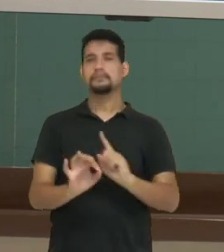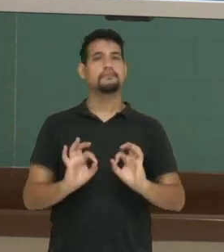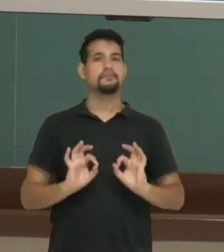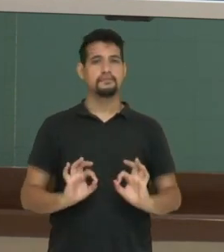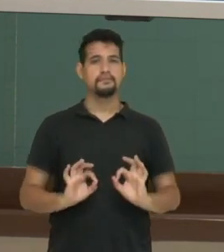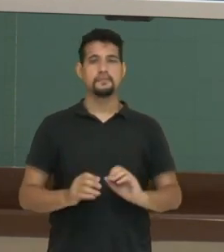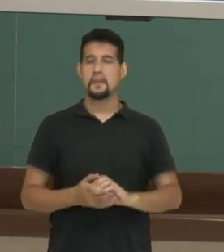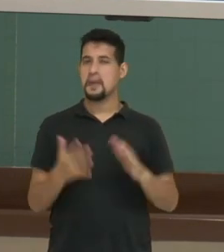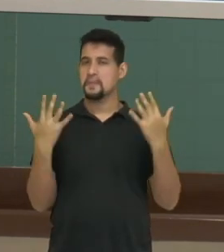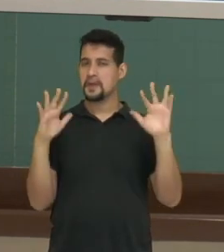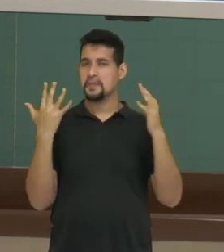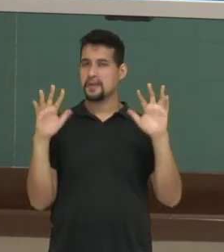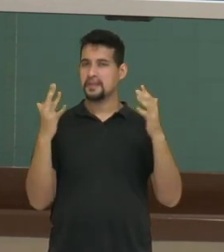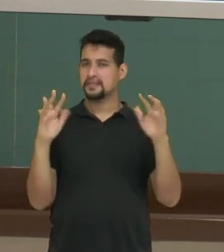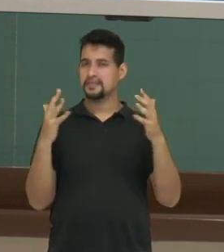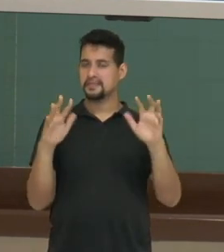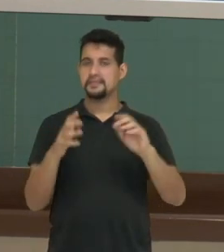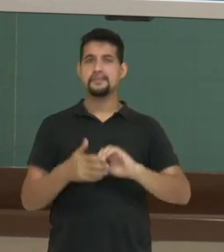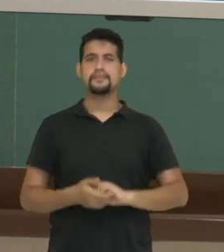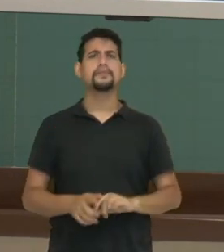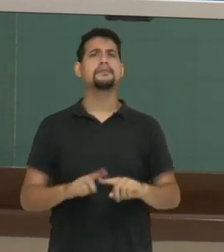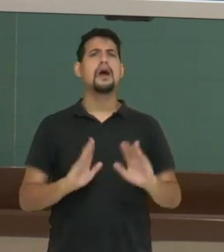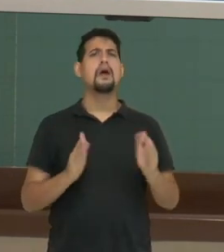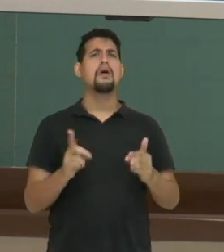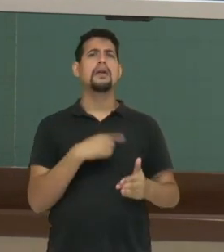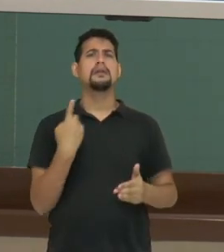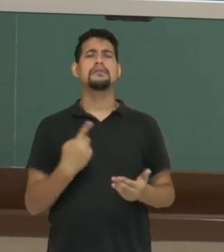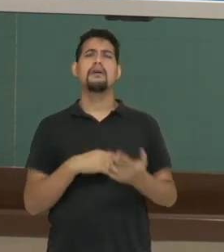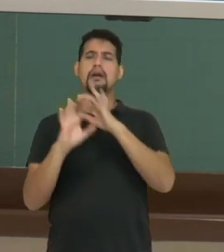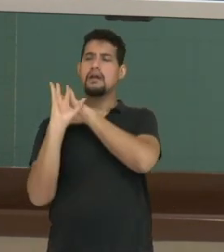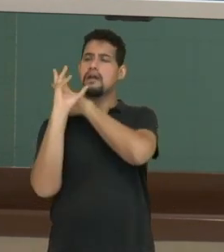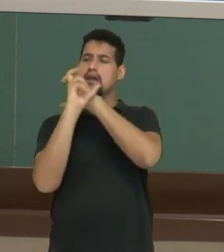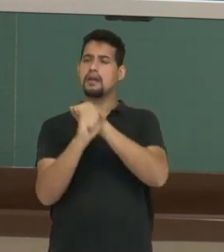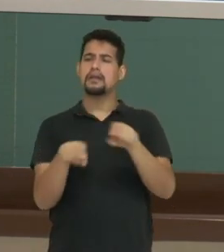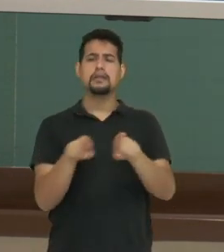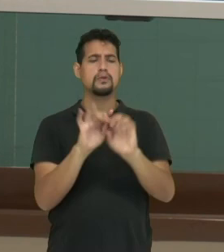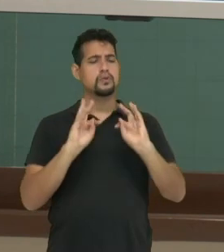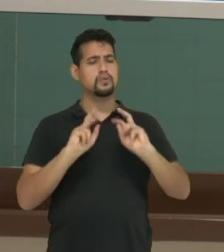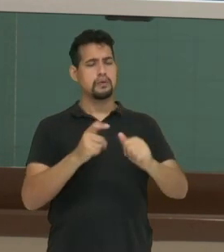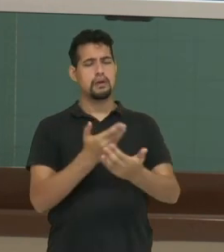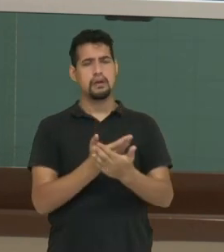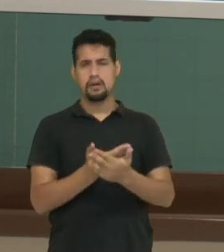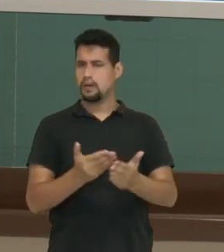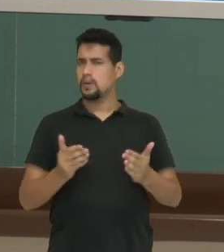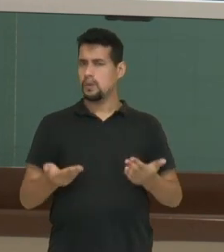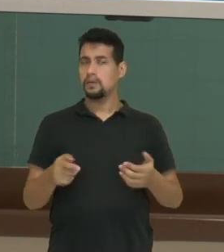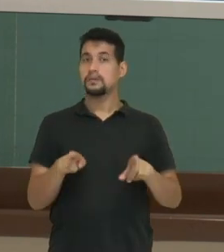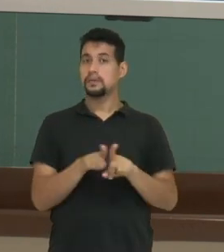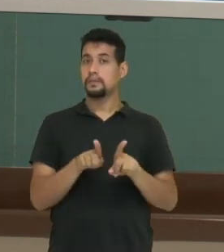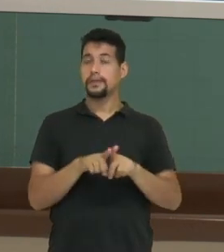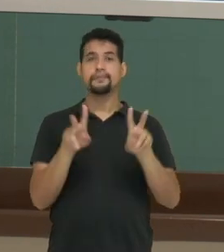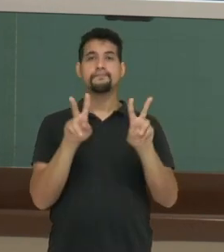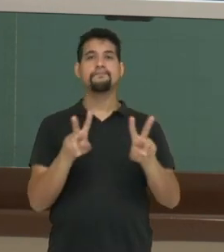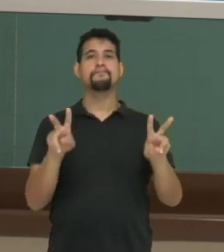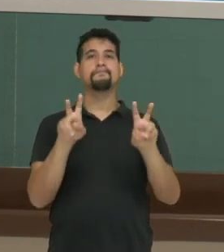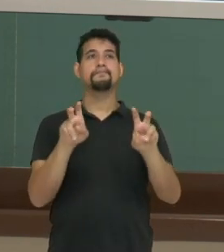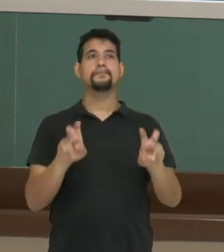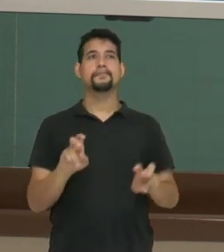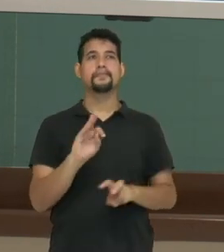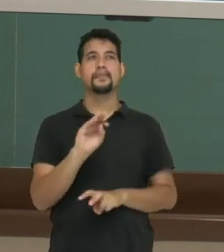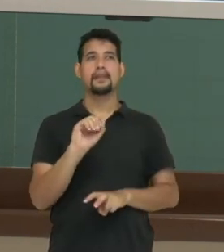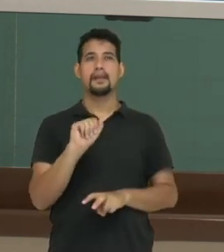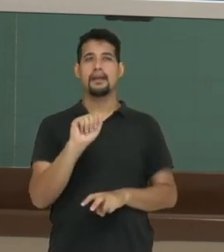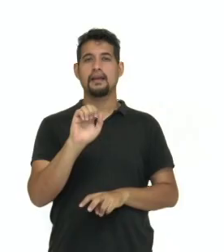acertou. Parabéns! E agora vamos rever então o que nós vimos na aula de hoje sobre o